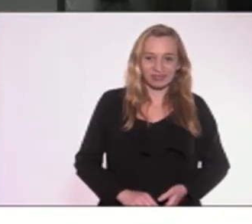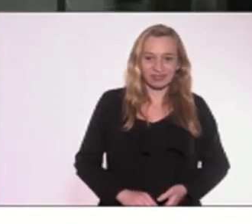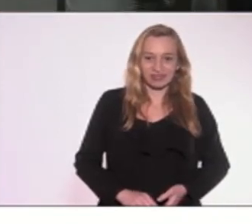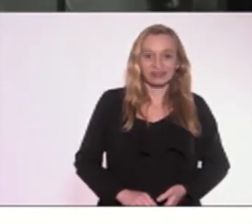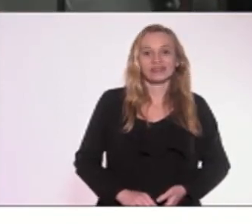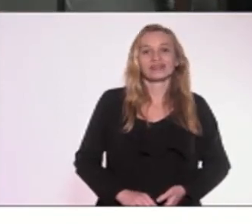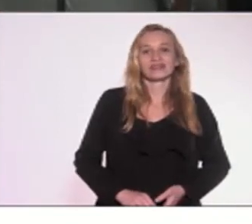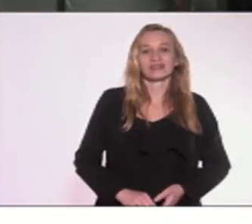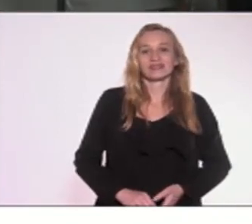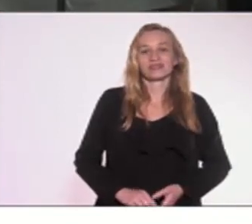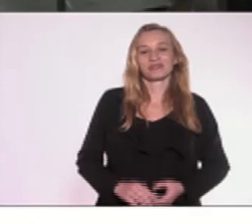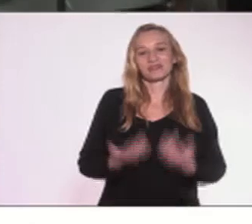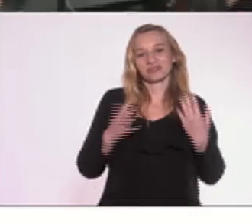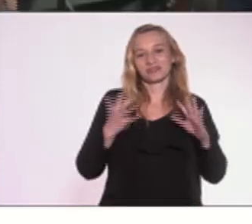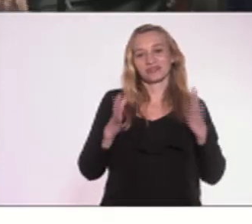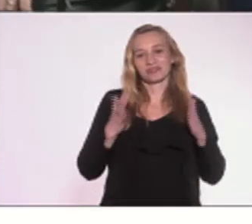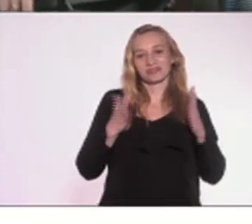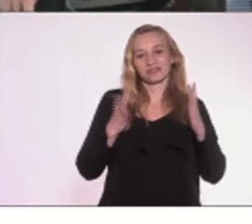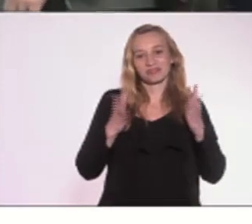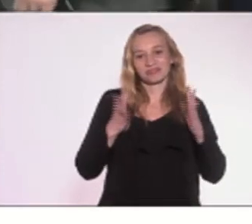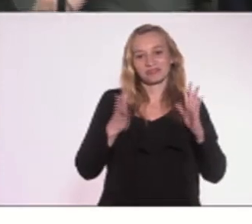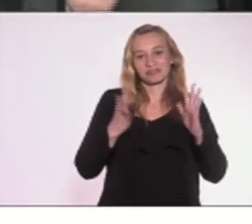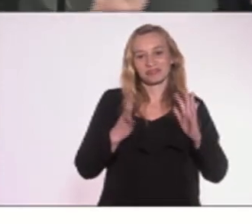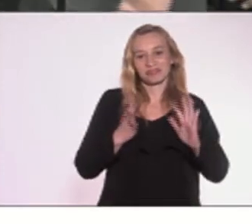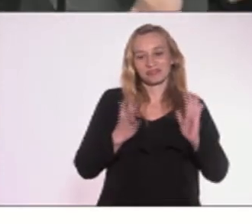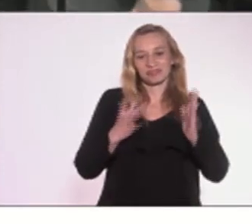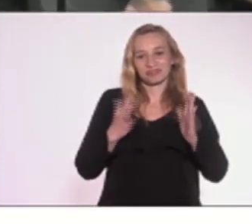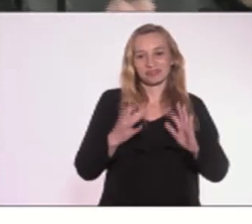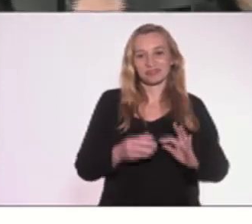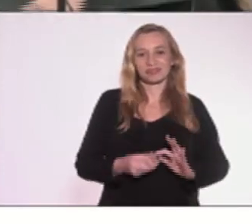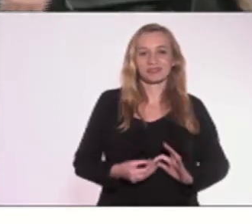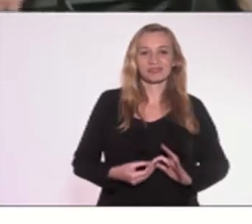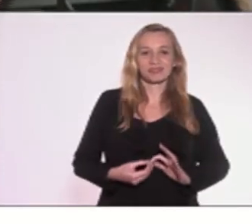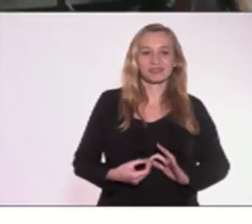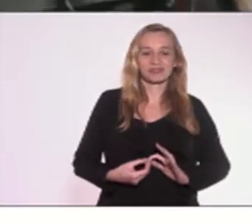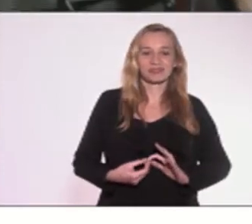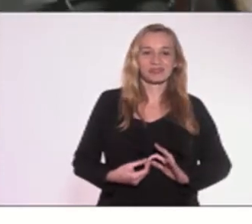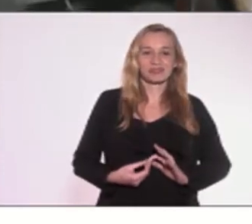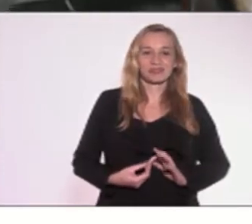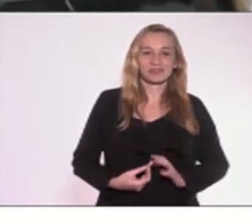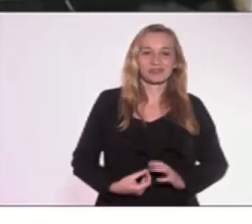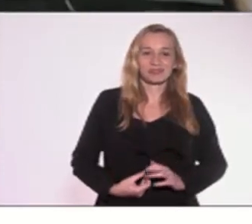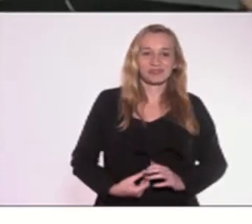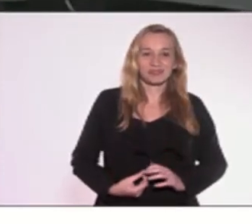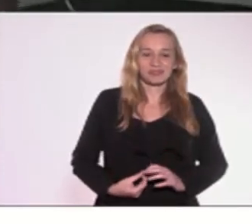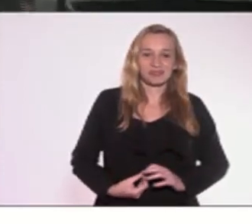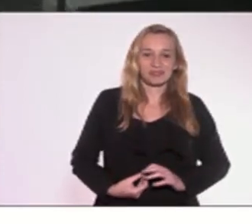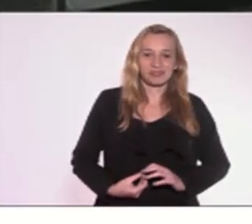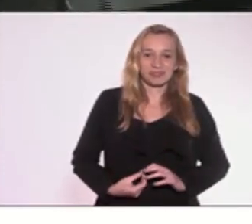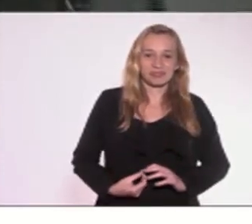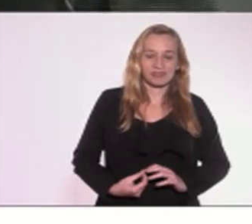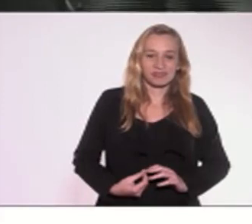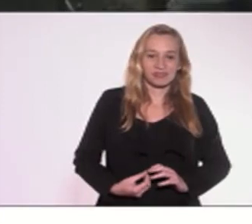Dani, vem pra cá, Dani. Pra cá. Calma aí, não sai não. Vem pra cá.